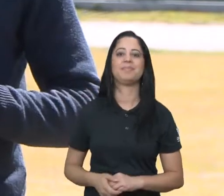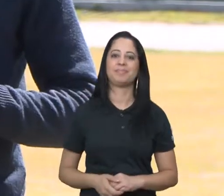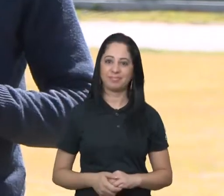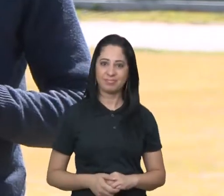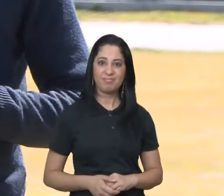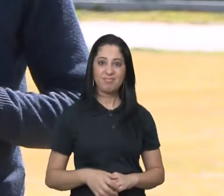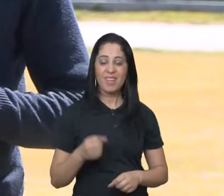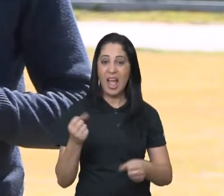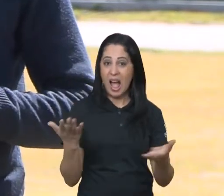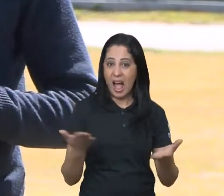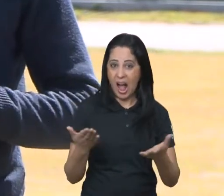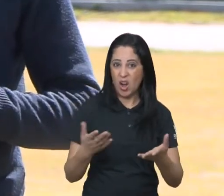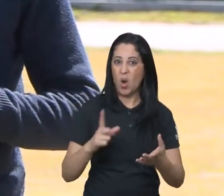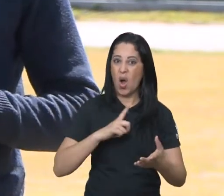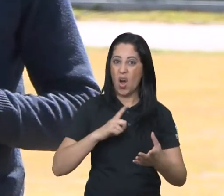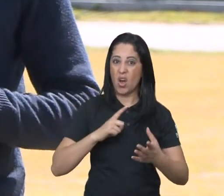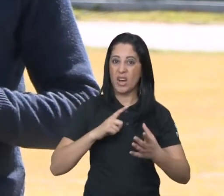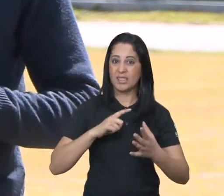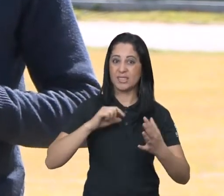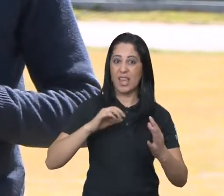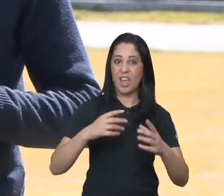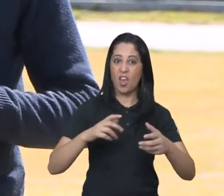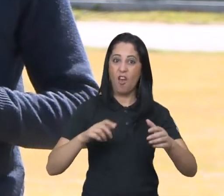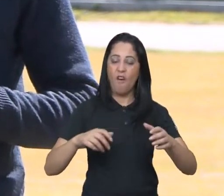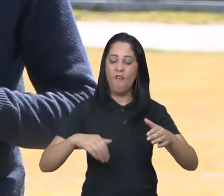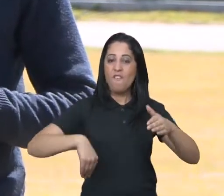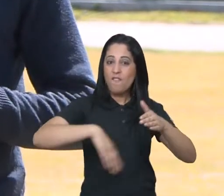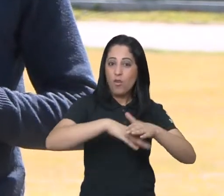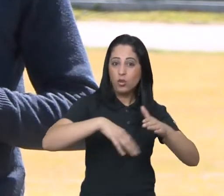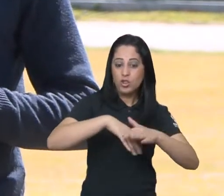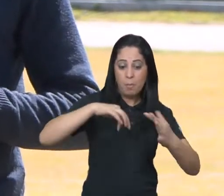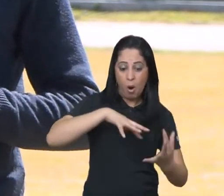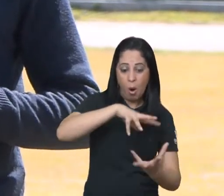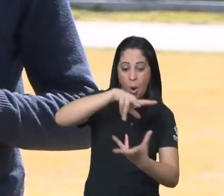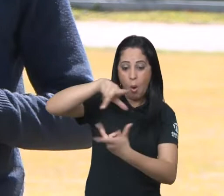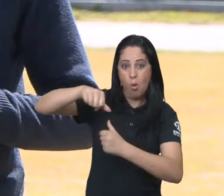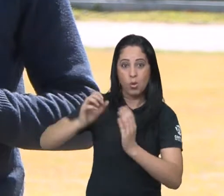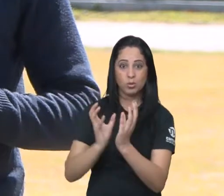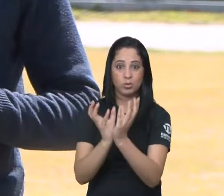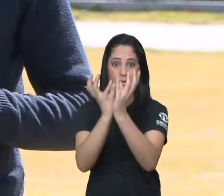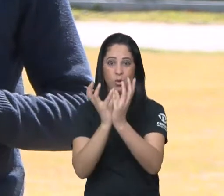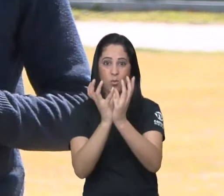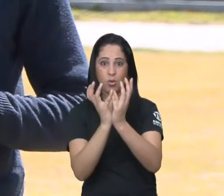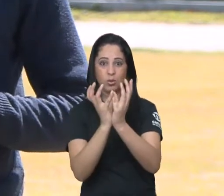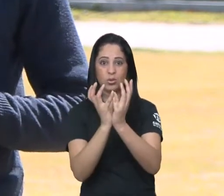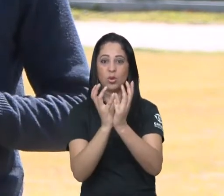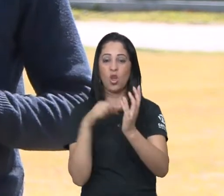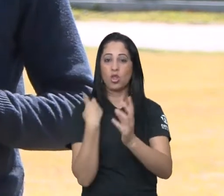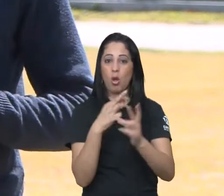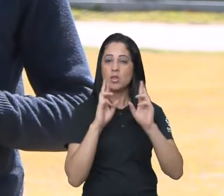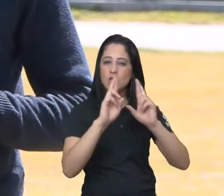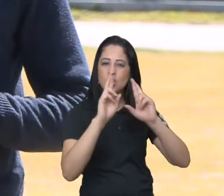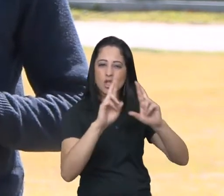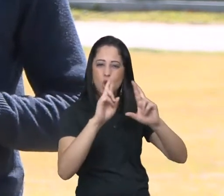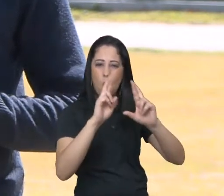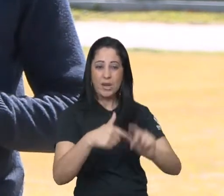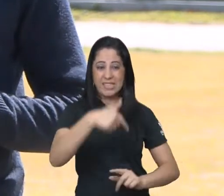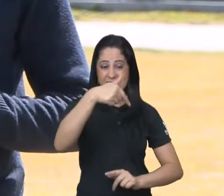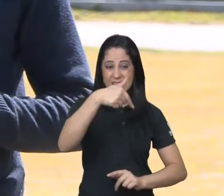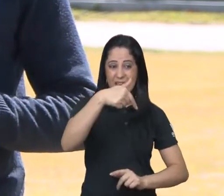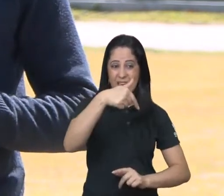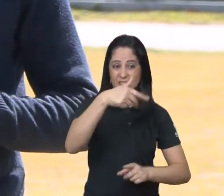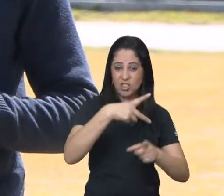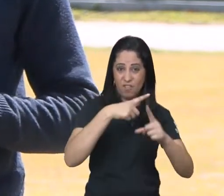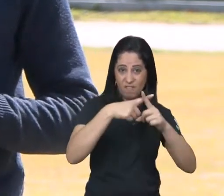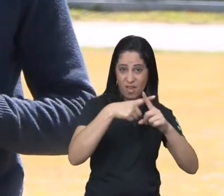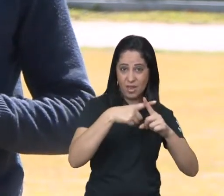Brasil inteiro torce pelo Hexa, o joseense torceu pelo Hepta. E ele veio, hein? 7 vezes campeão